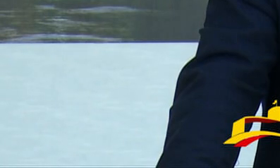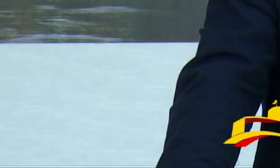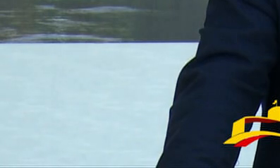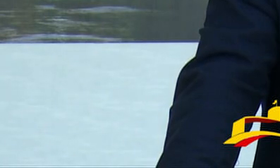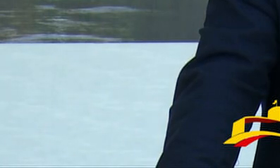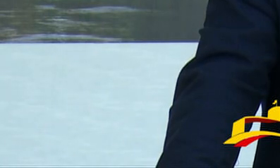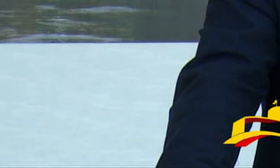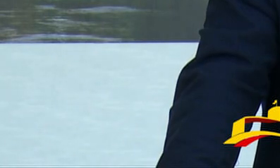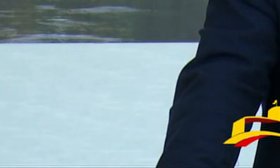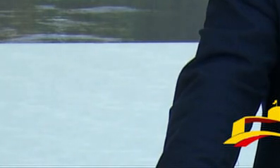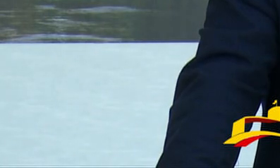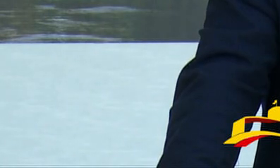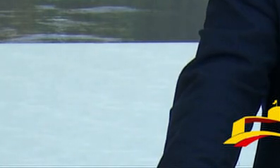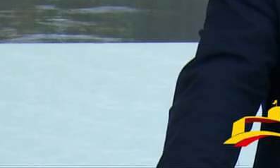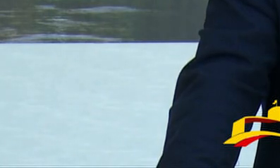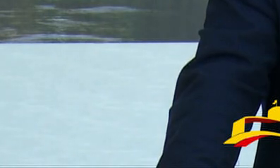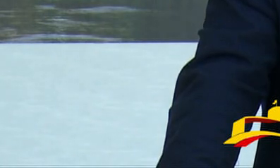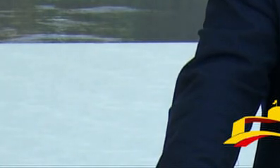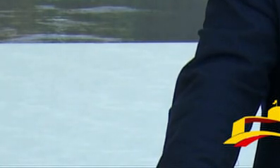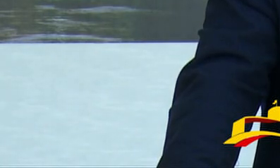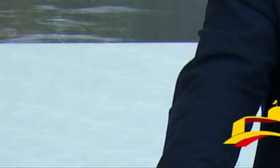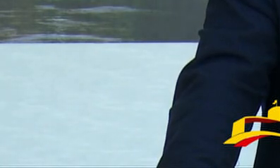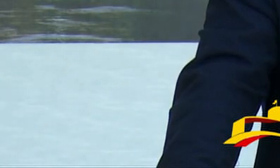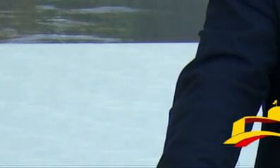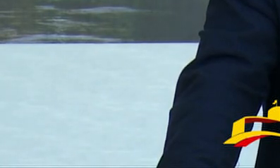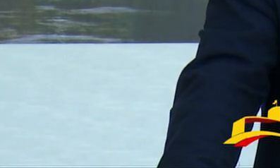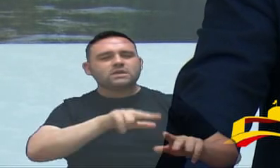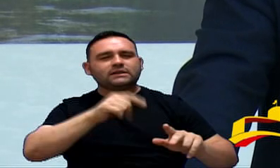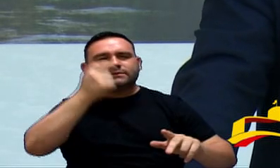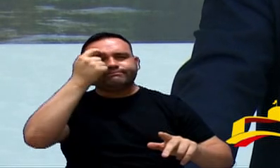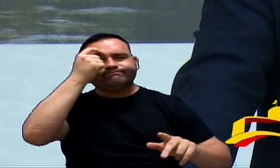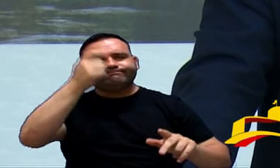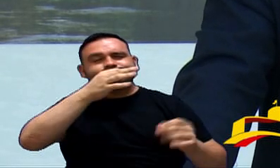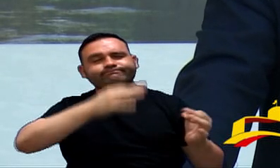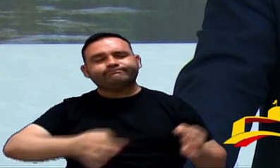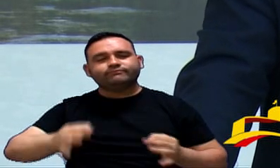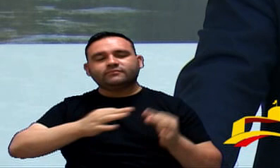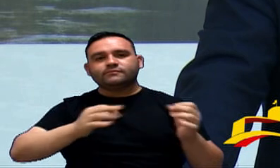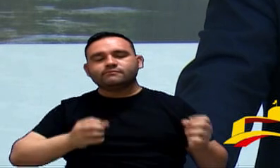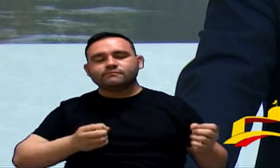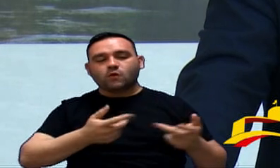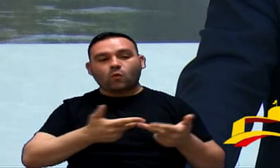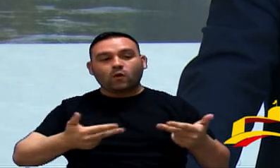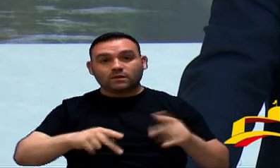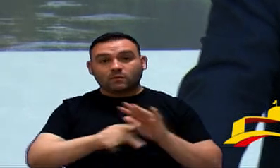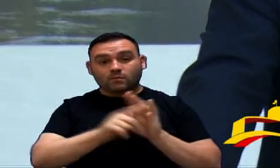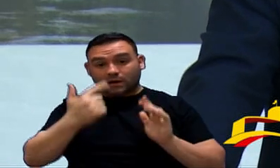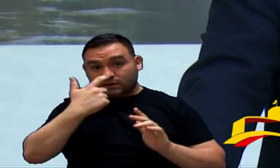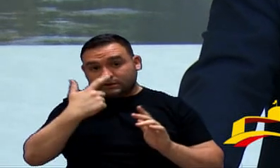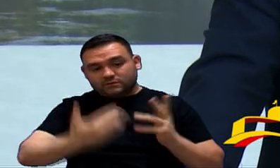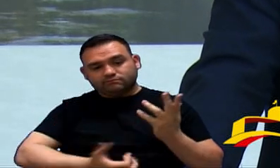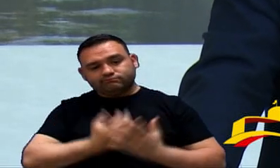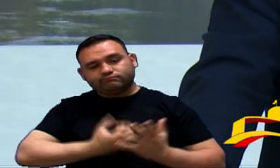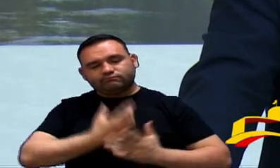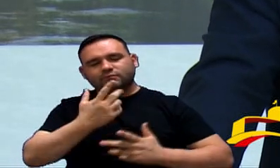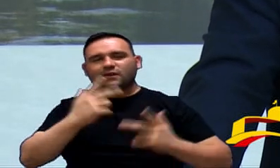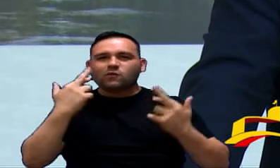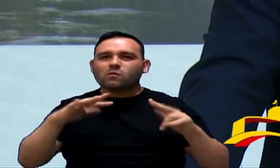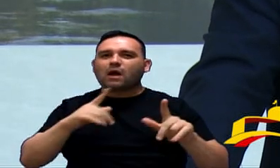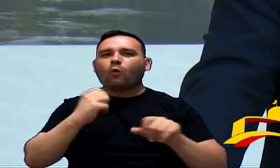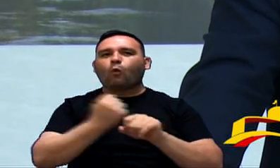obriga, na verdade, a comunidade a fazer um uso mais, um encaminhamento mais racional desse lixo gerado normalmente